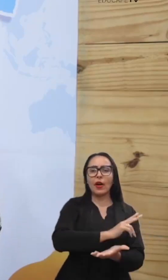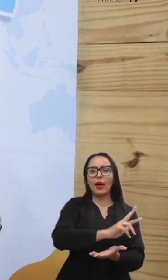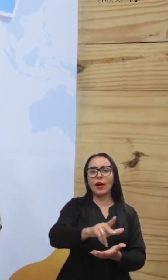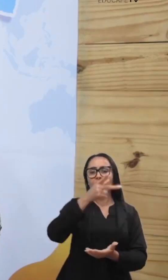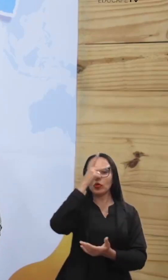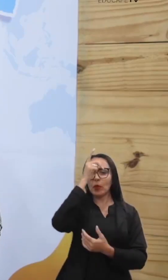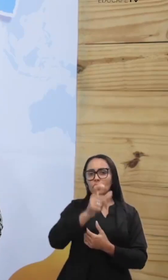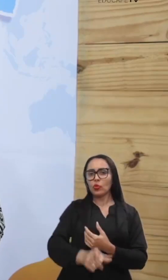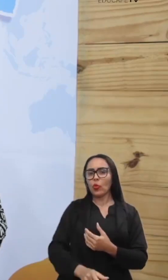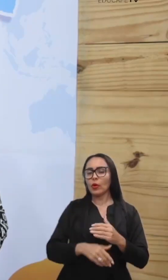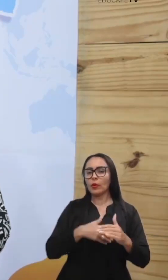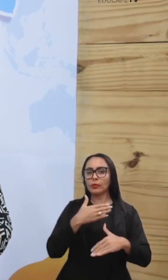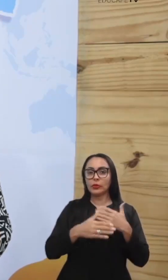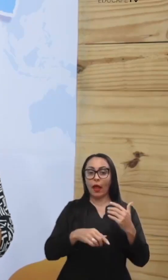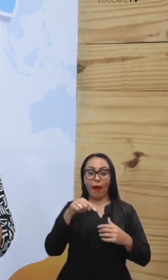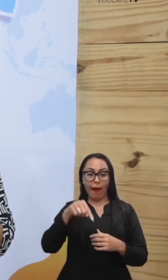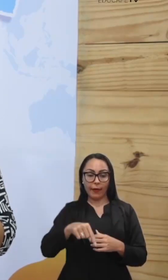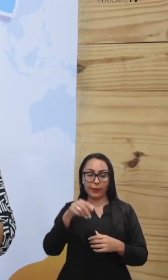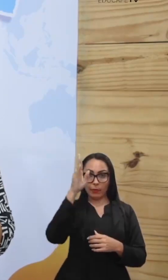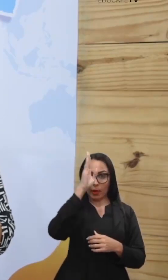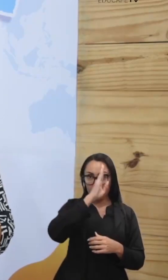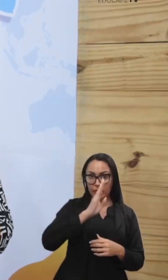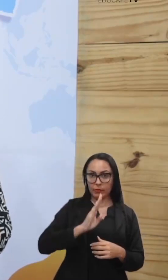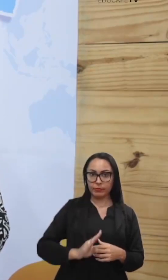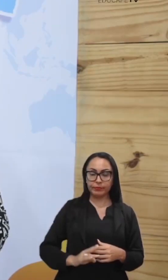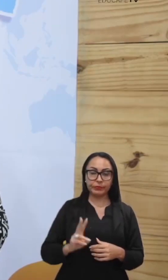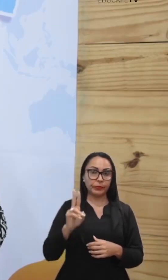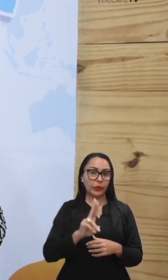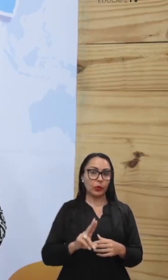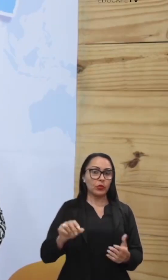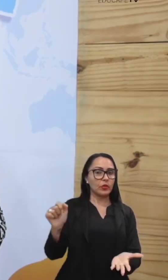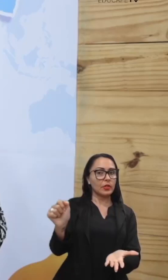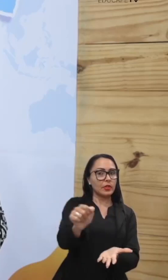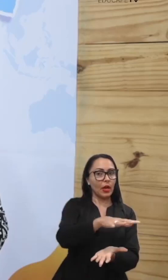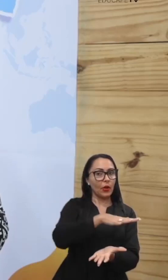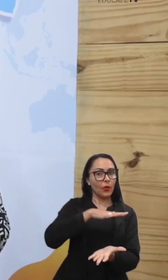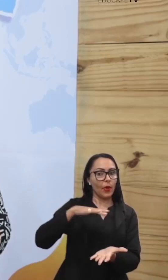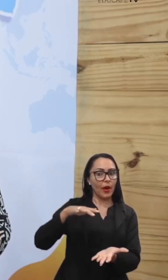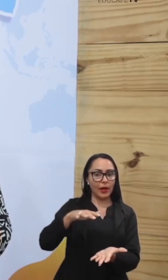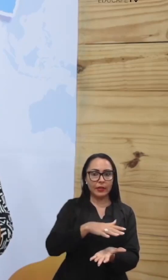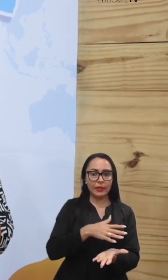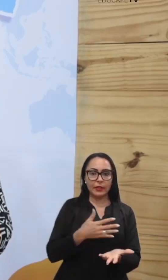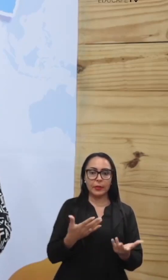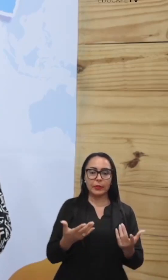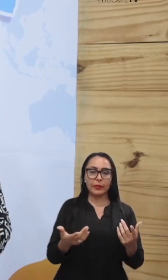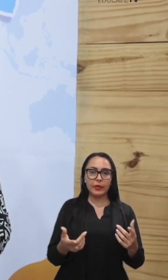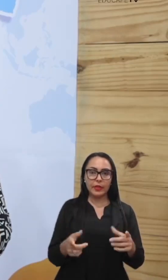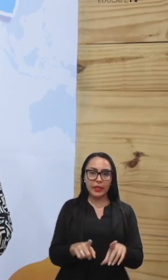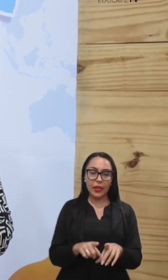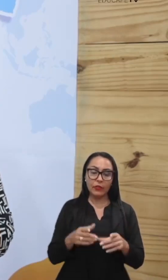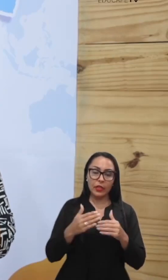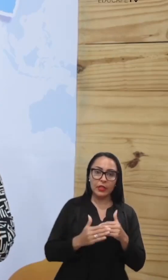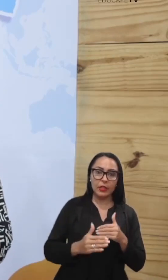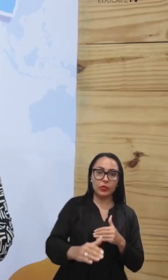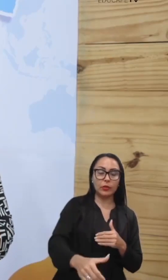no processo. Aqui no Brasil, o uso da escrita de sinais através desse sistema teve início